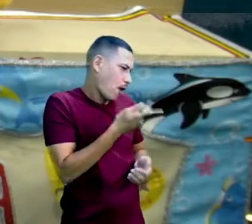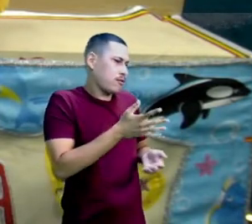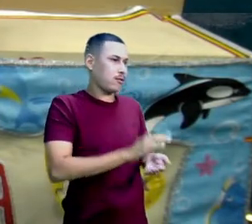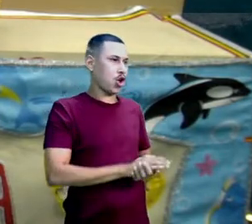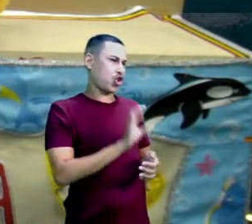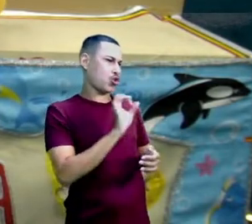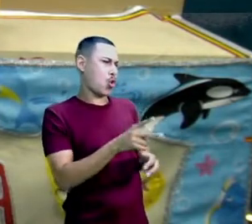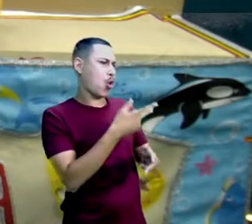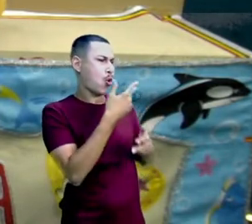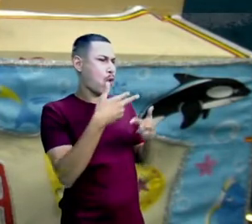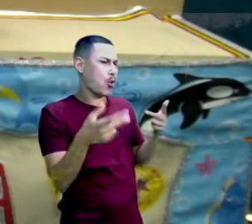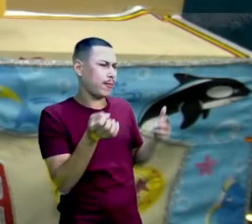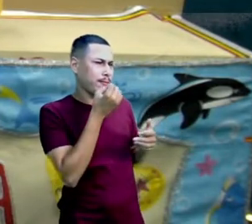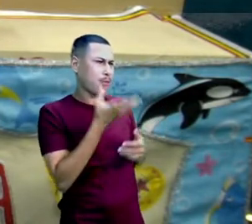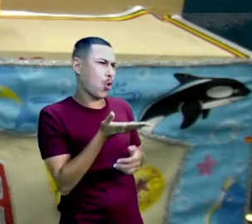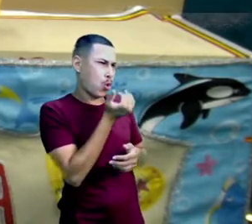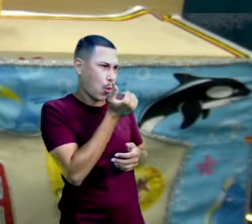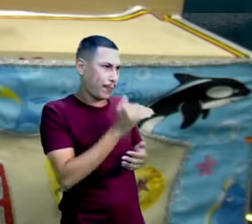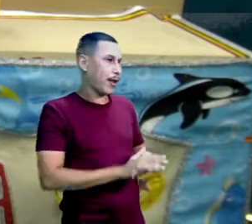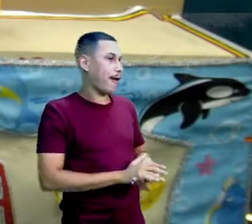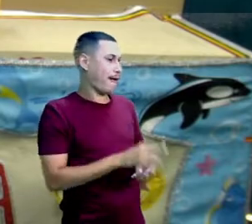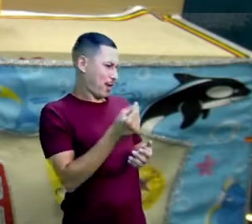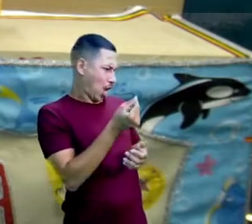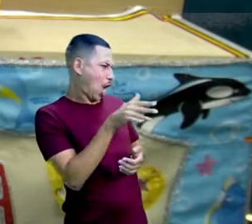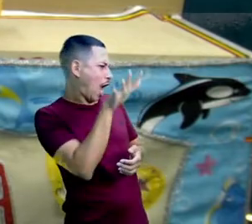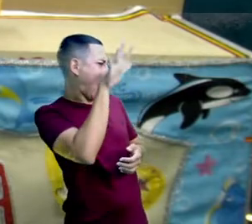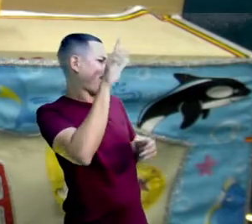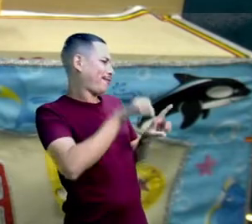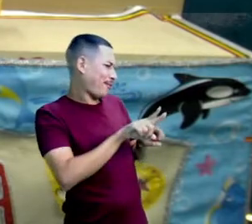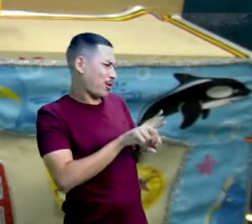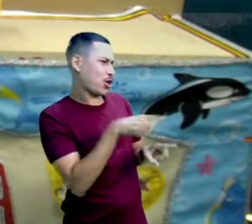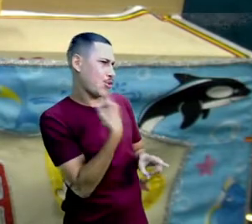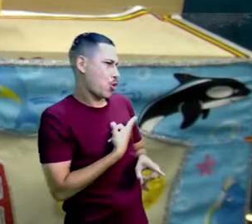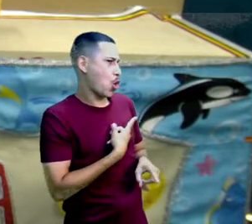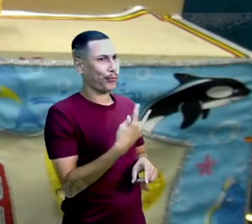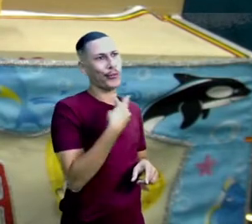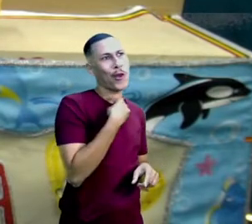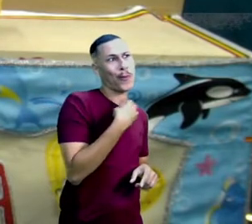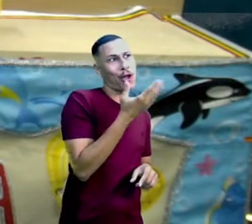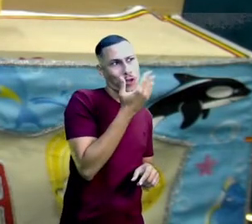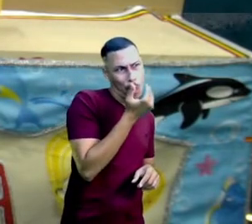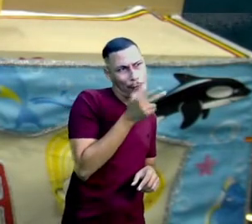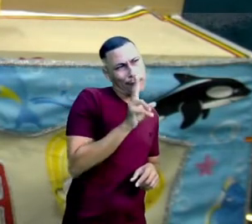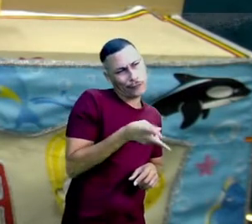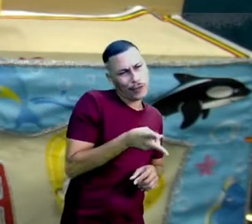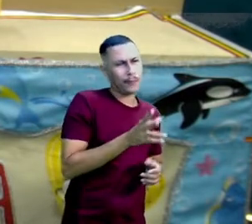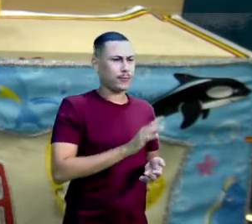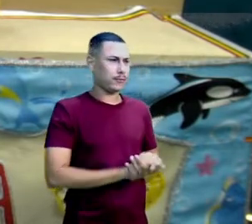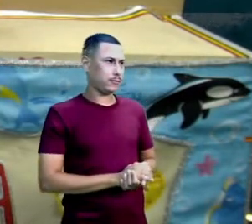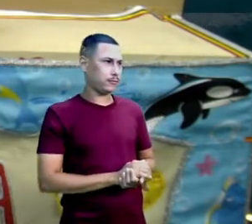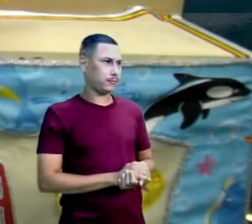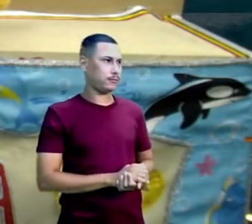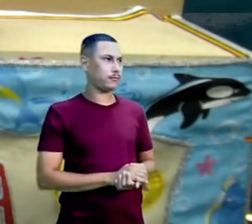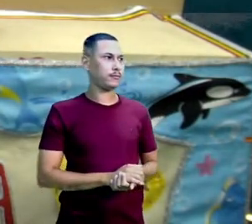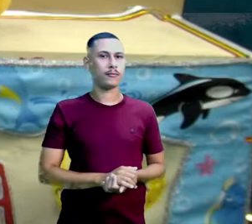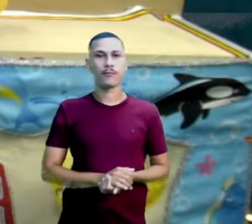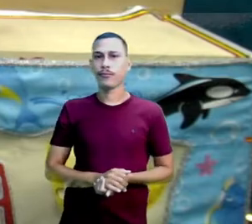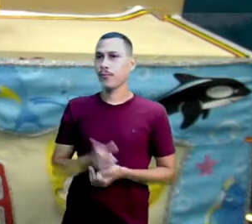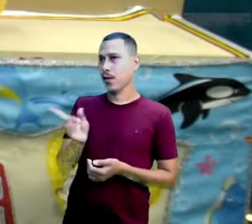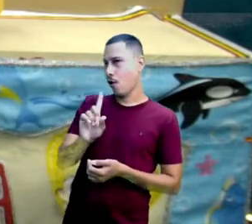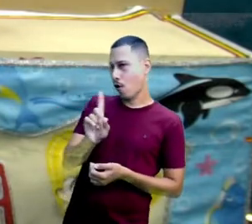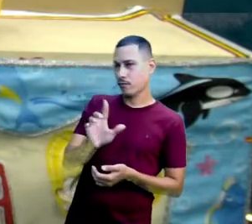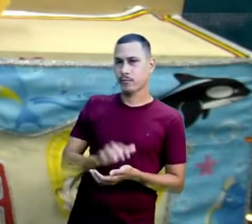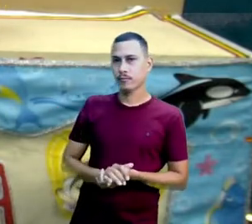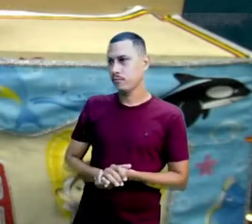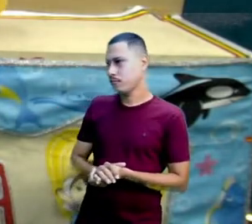Só coisas boas e cara na leiturinha. É. E que a gente não pode estar comendo constantemente, pode? Não.